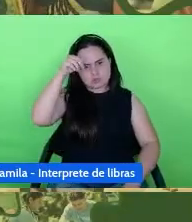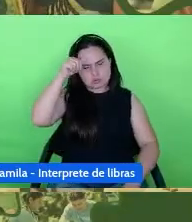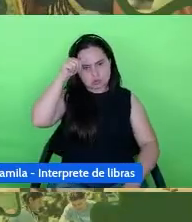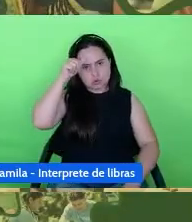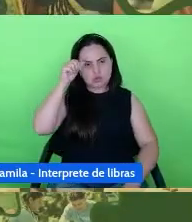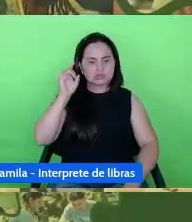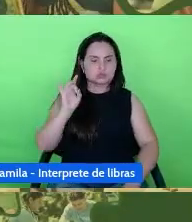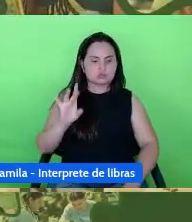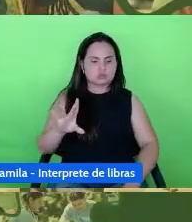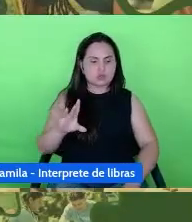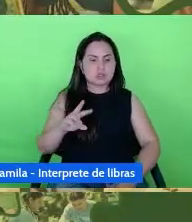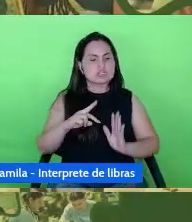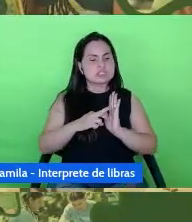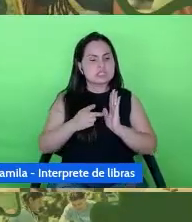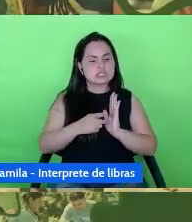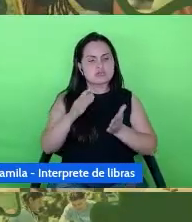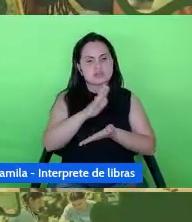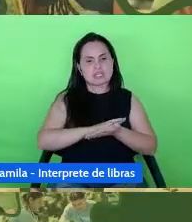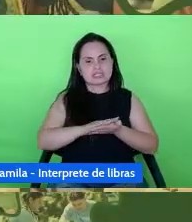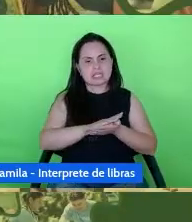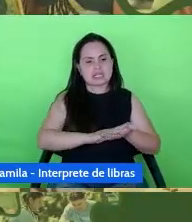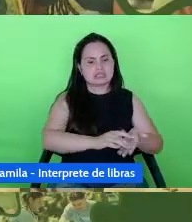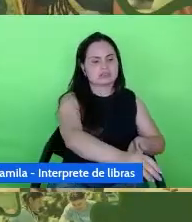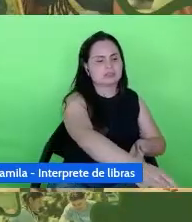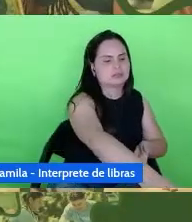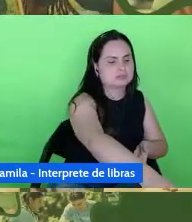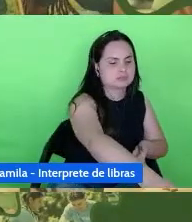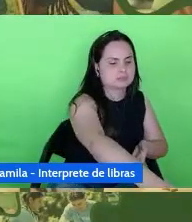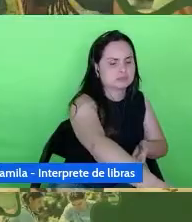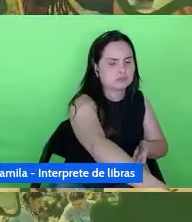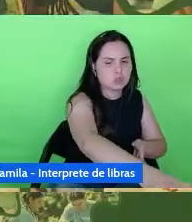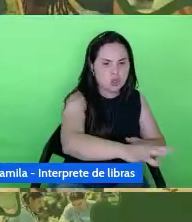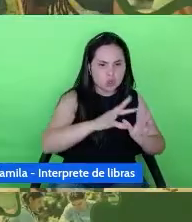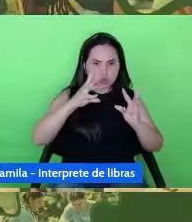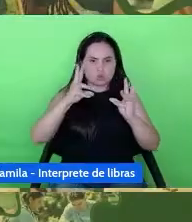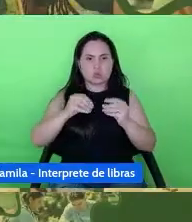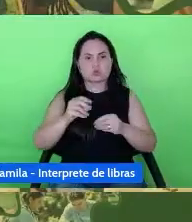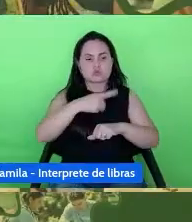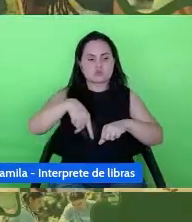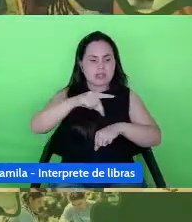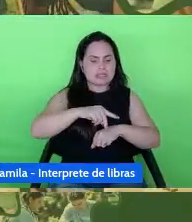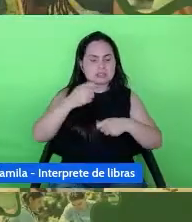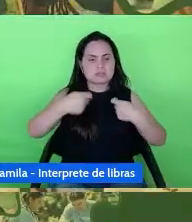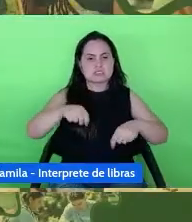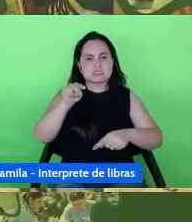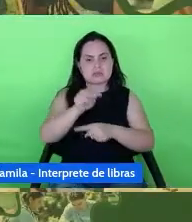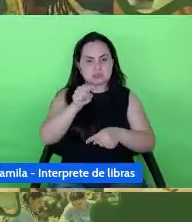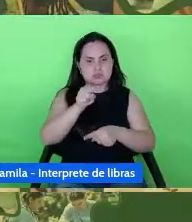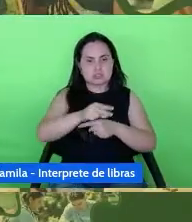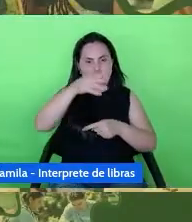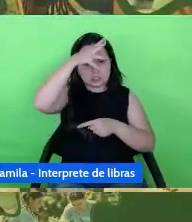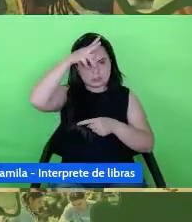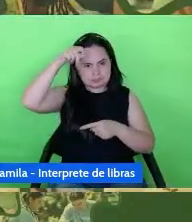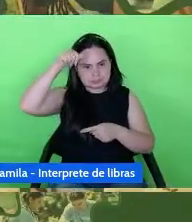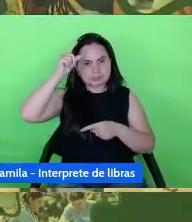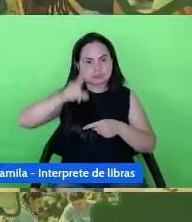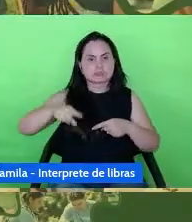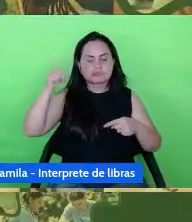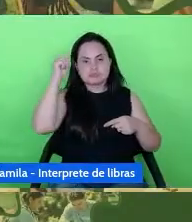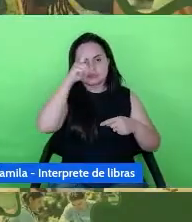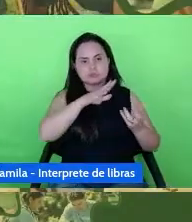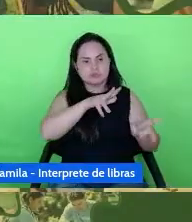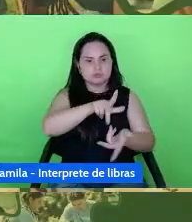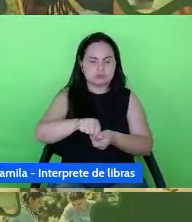Amazonas não significa nada. Todos os países amazônicos têm que proteger a Amazônia e o Rio Amazonas. Então, esse é um desafio global